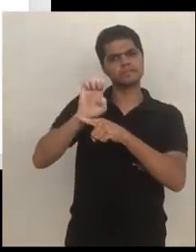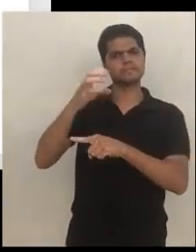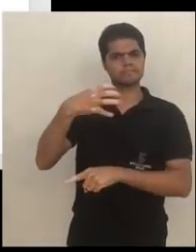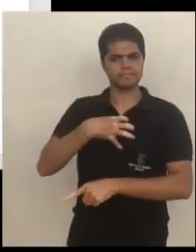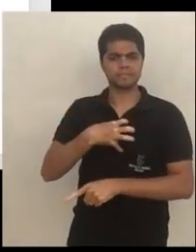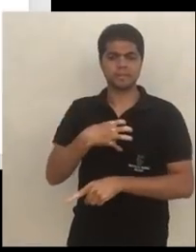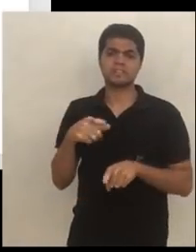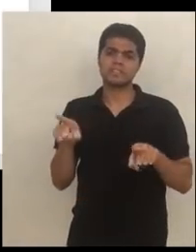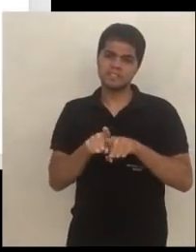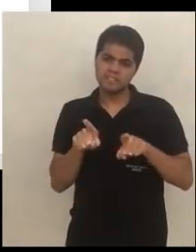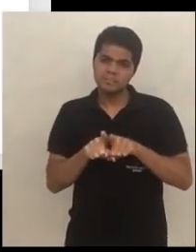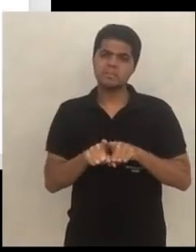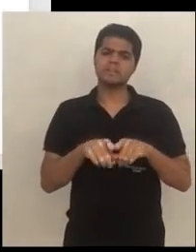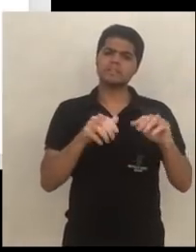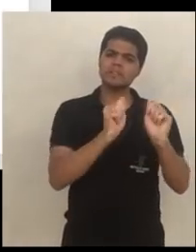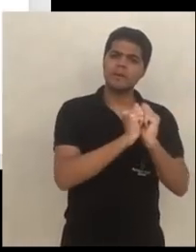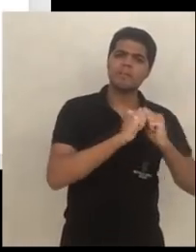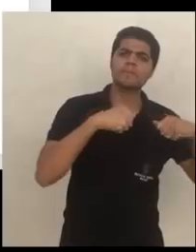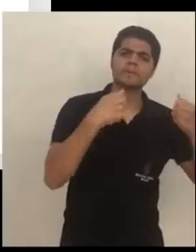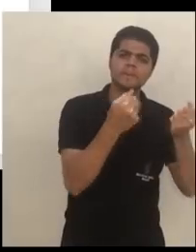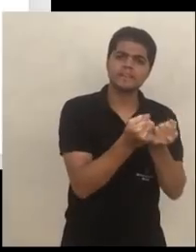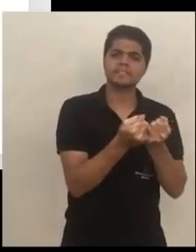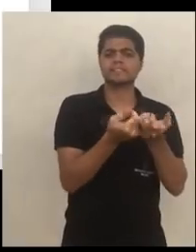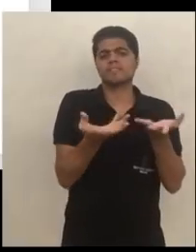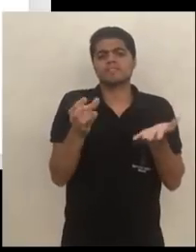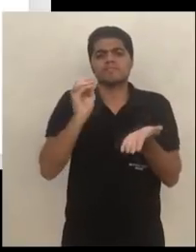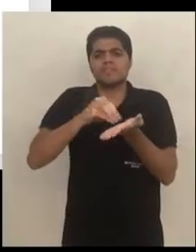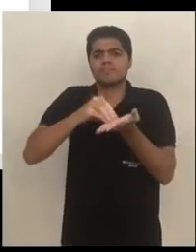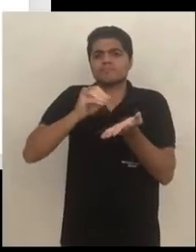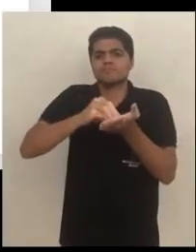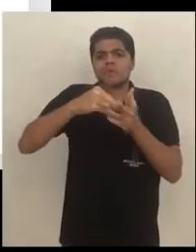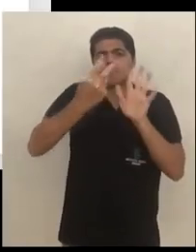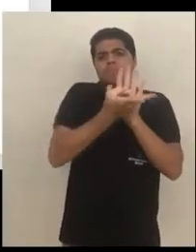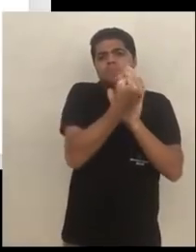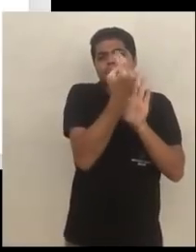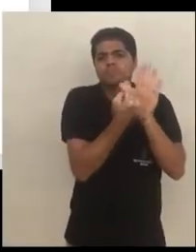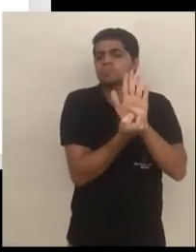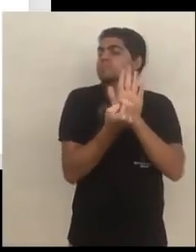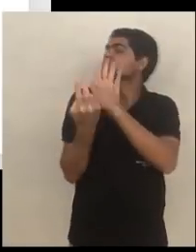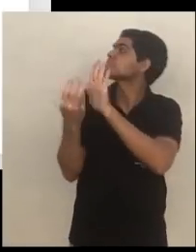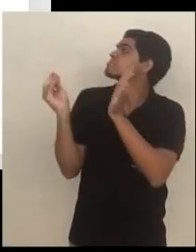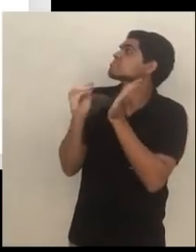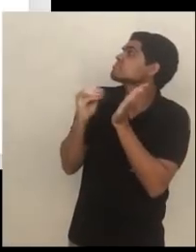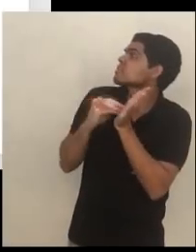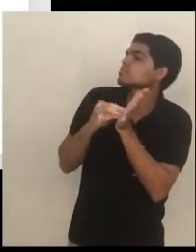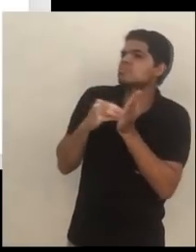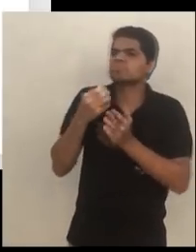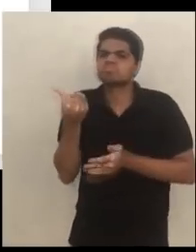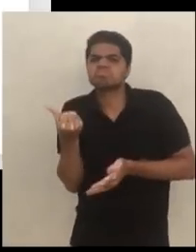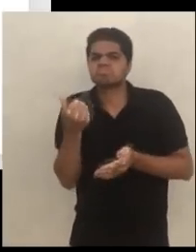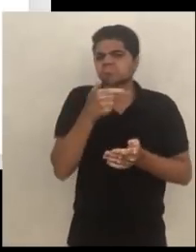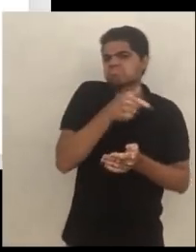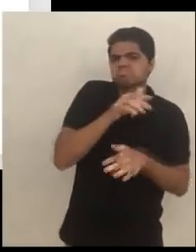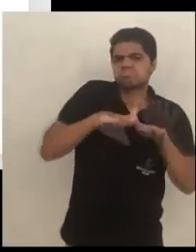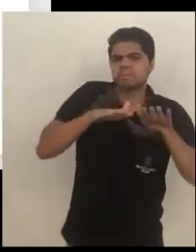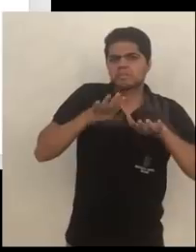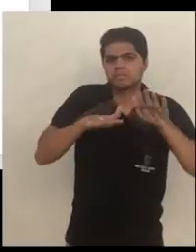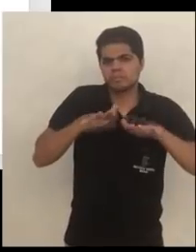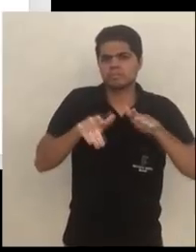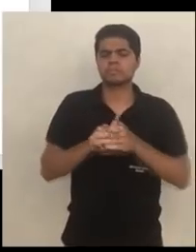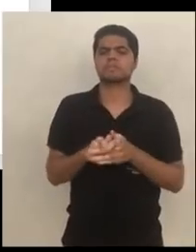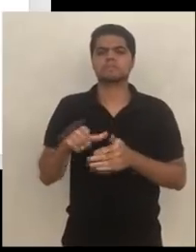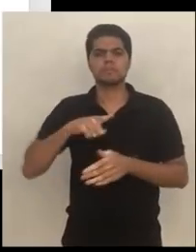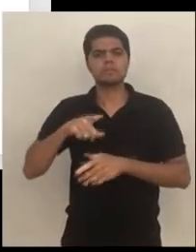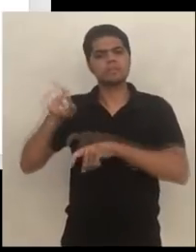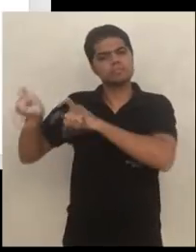a gente tem algumas associações que não tinham logomarca, acabei não colocando, mas tem mais algumas 6 ou 7 associações de produtores, OCS,